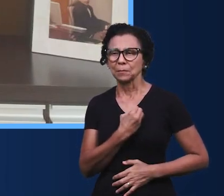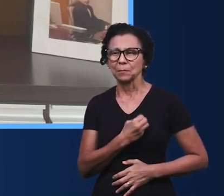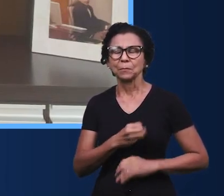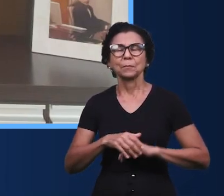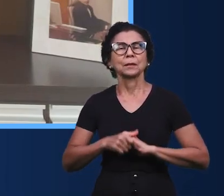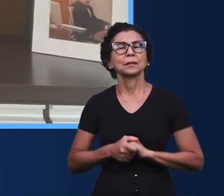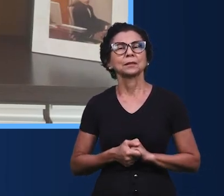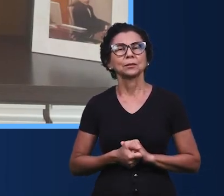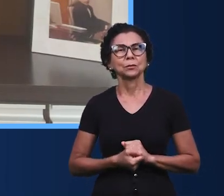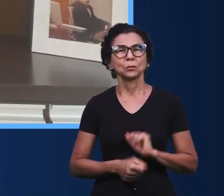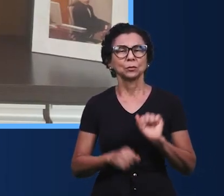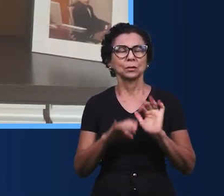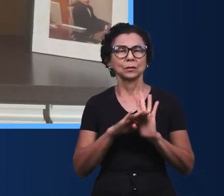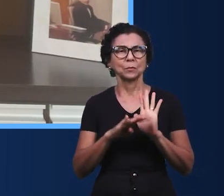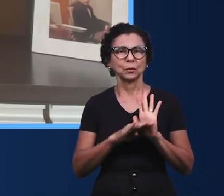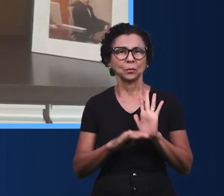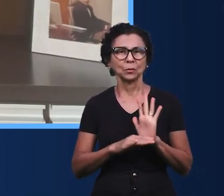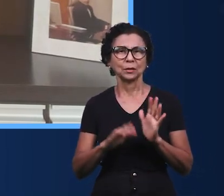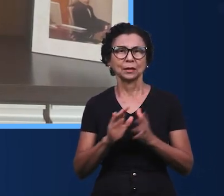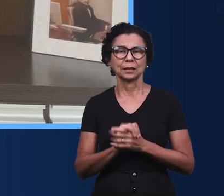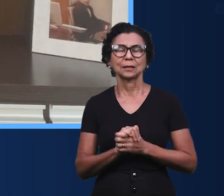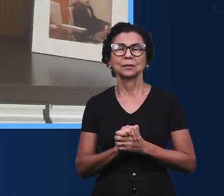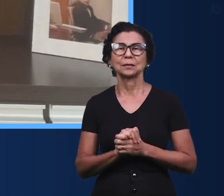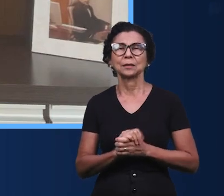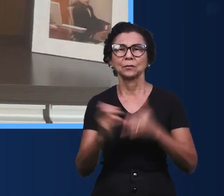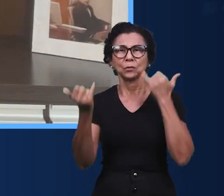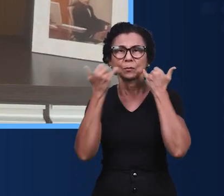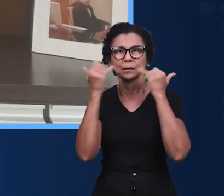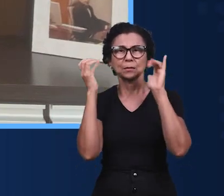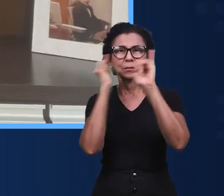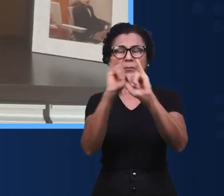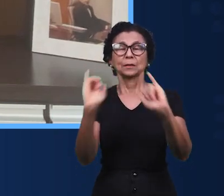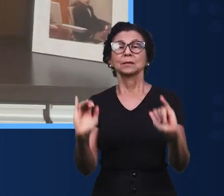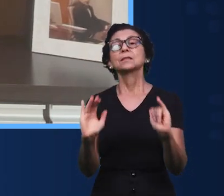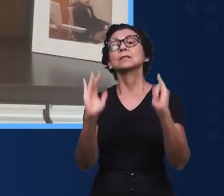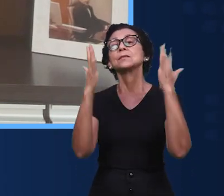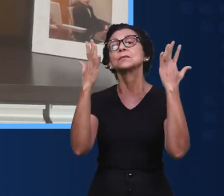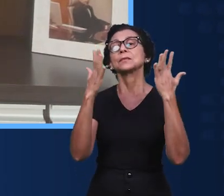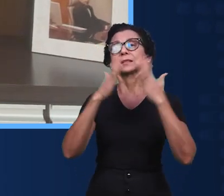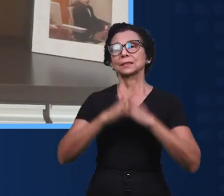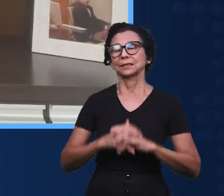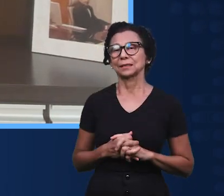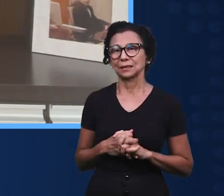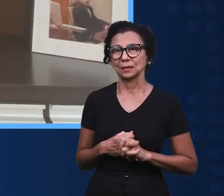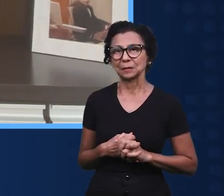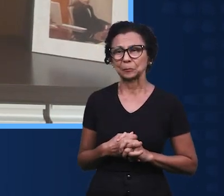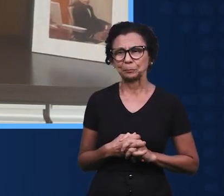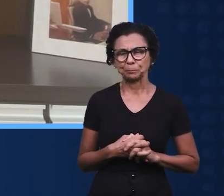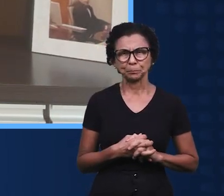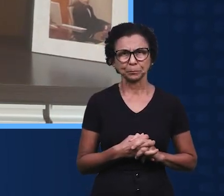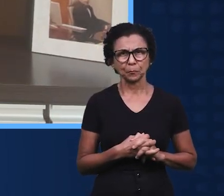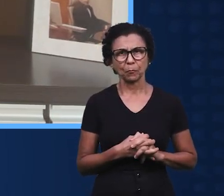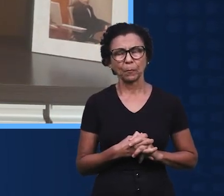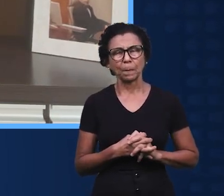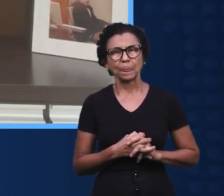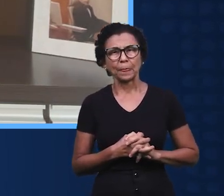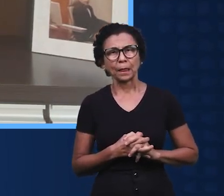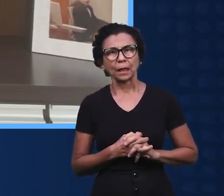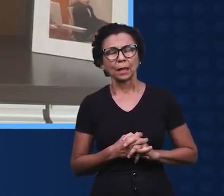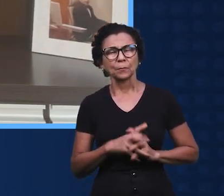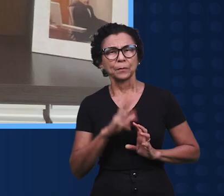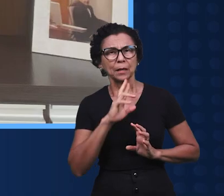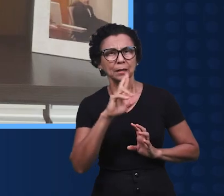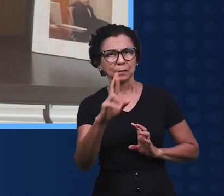no programa Painel Trombetas e Festas. E respondendo à pergunta que foi feita,